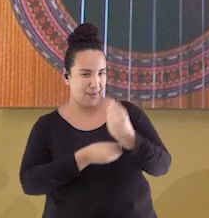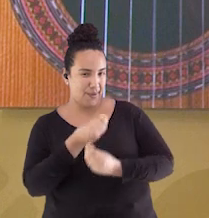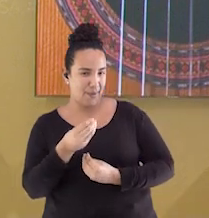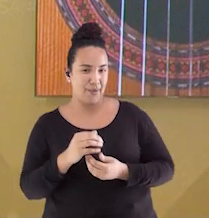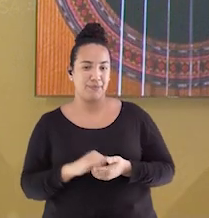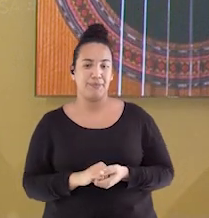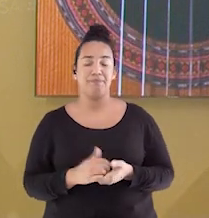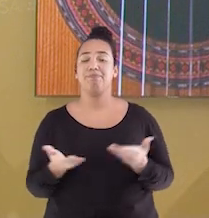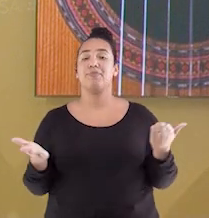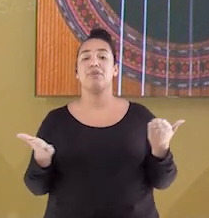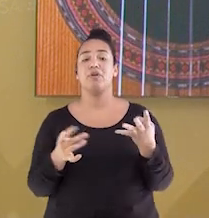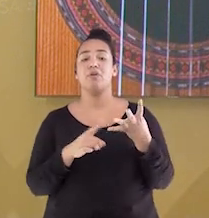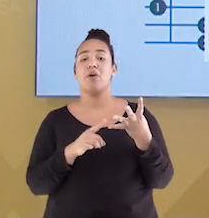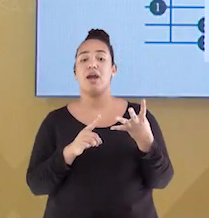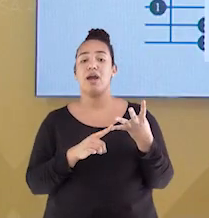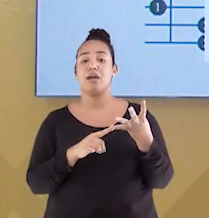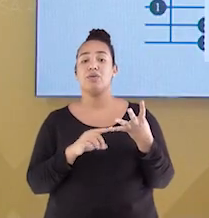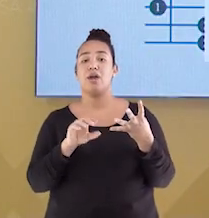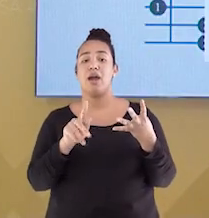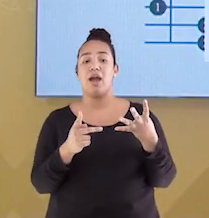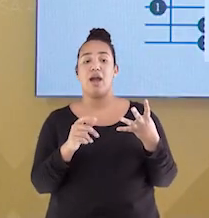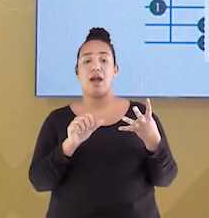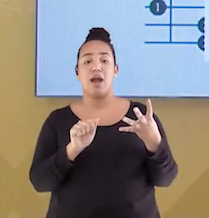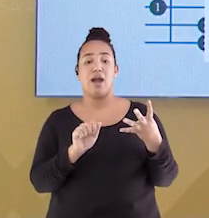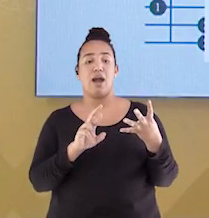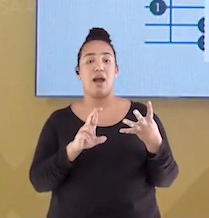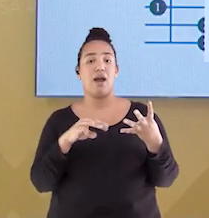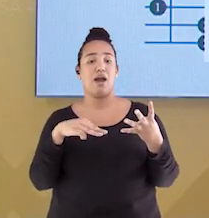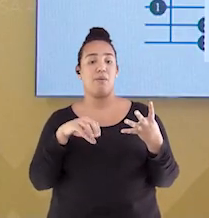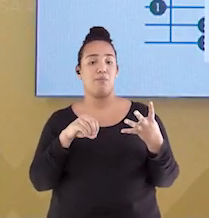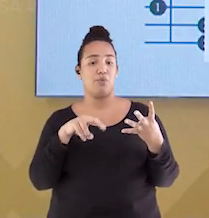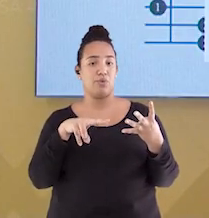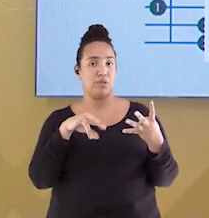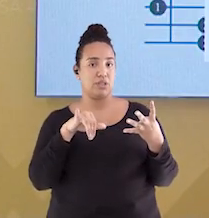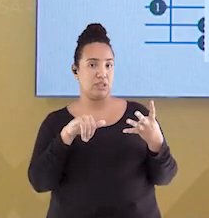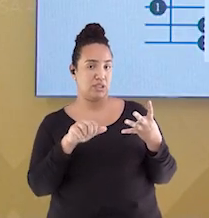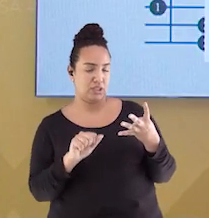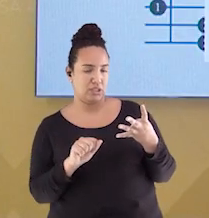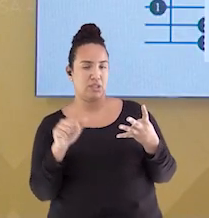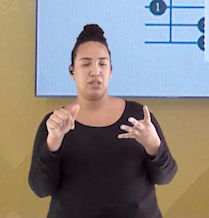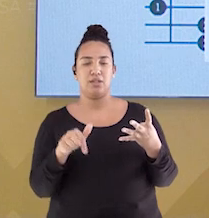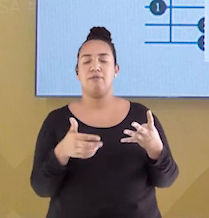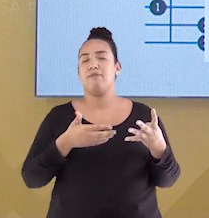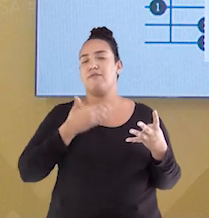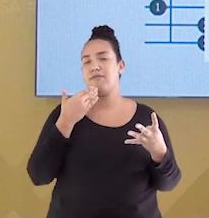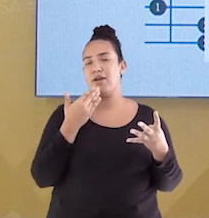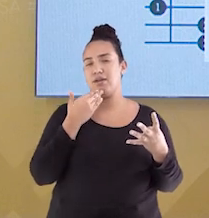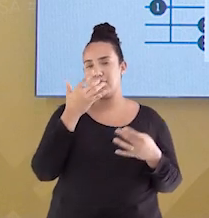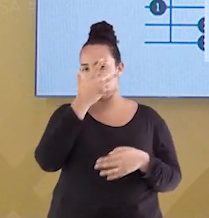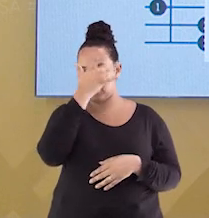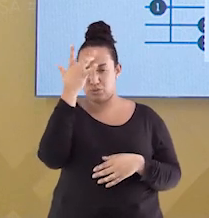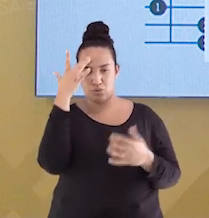harmonia. Essa parte vai ser mais fácil para quem já toca algum instrumento.